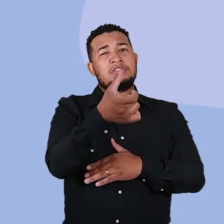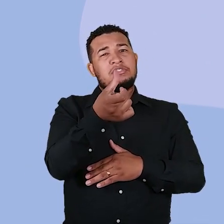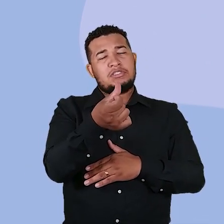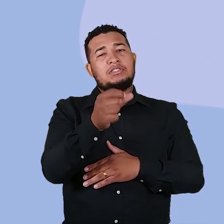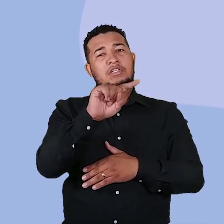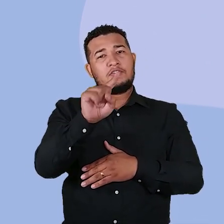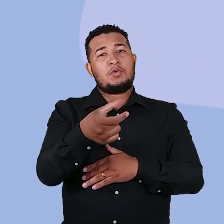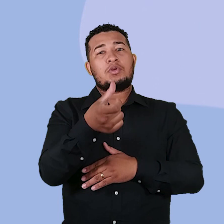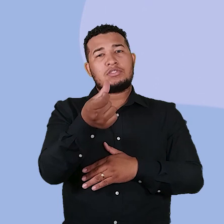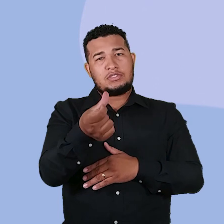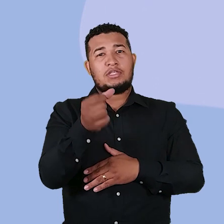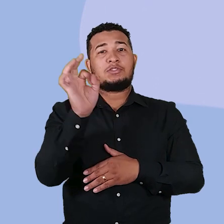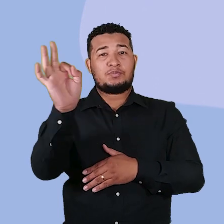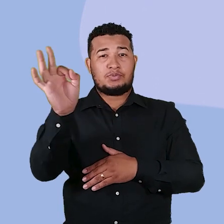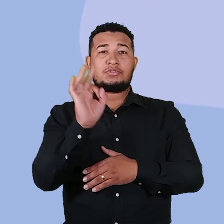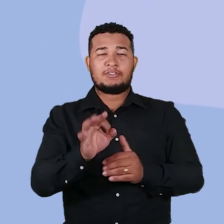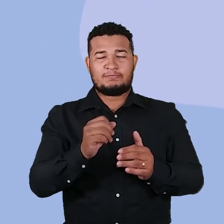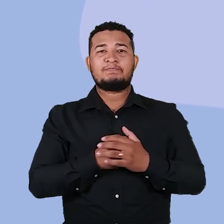aproximadamente